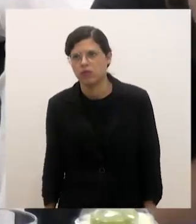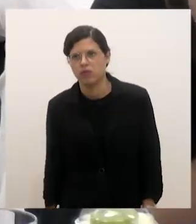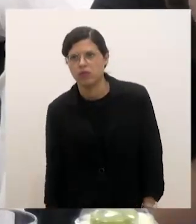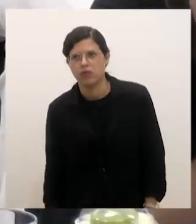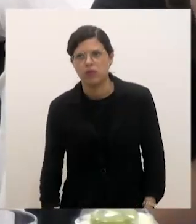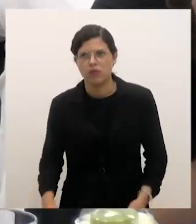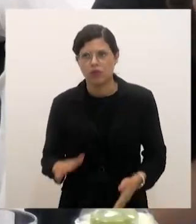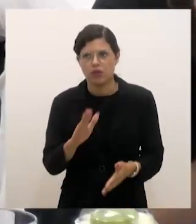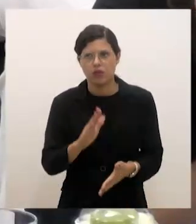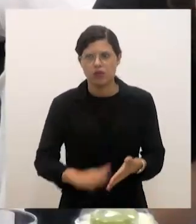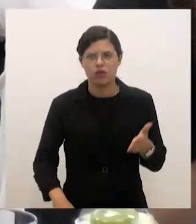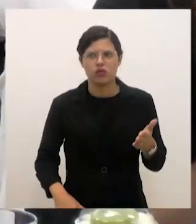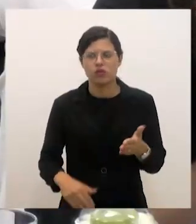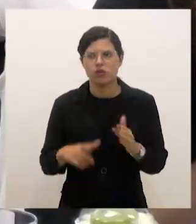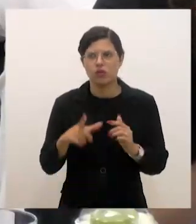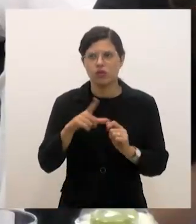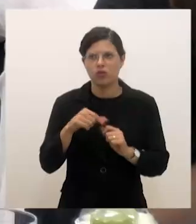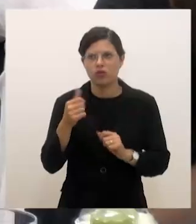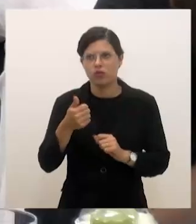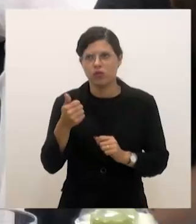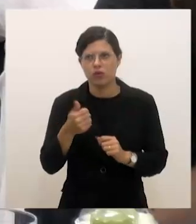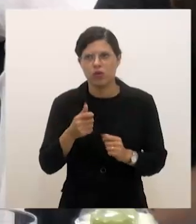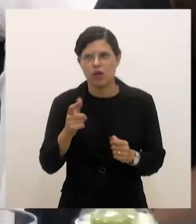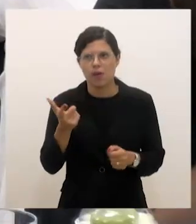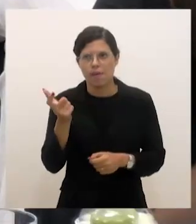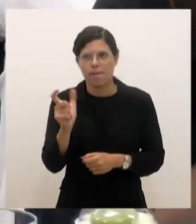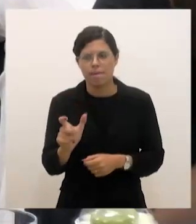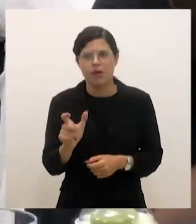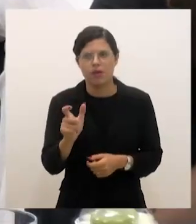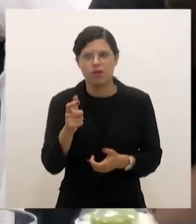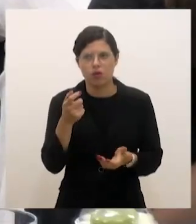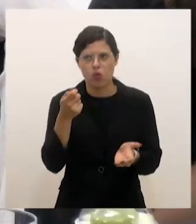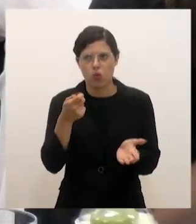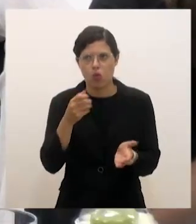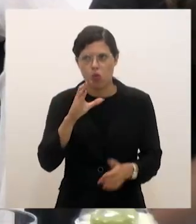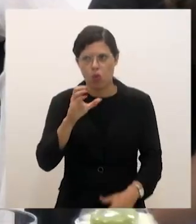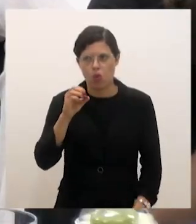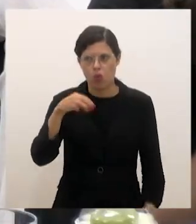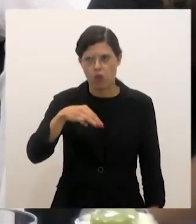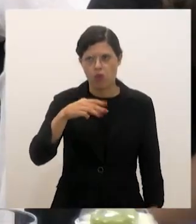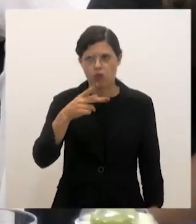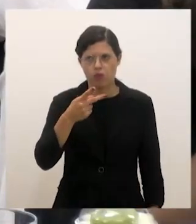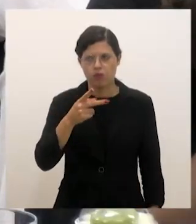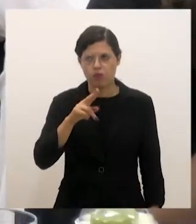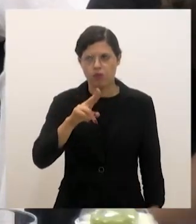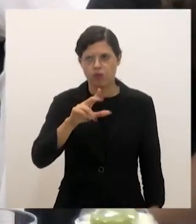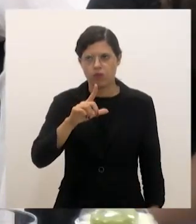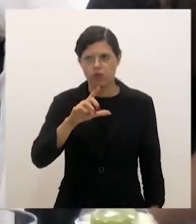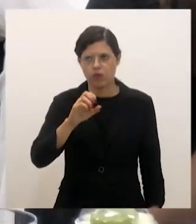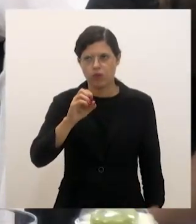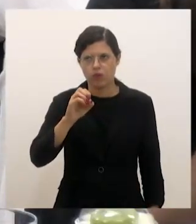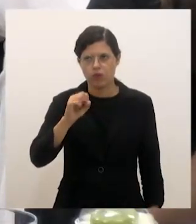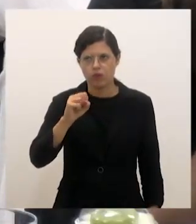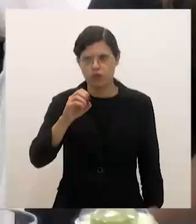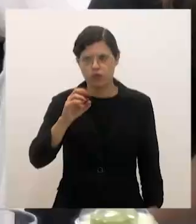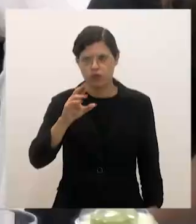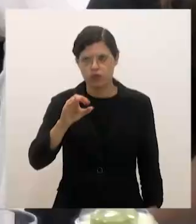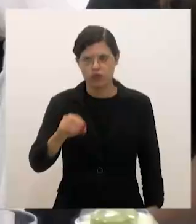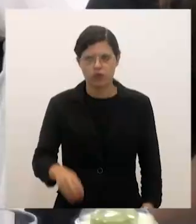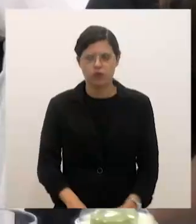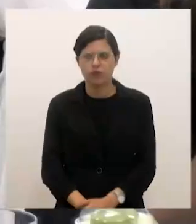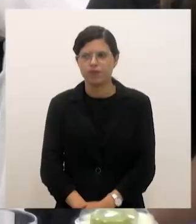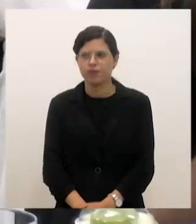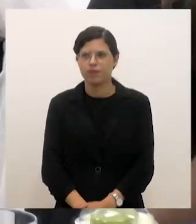palavra compulsório. Porque choque compulsório não cabe. Pensei que Vossa Excelência